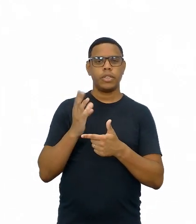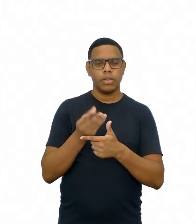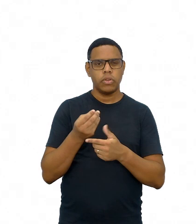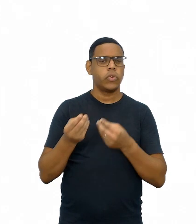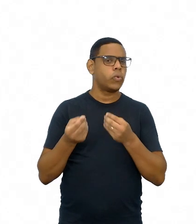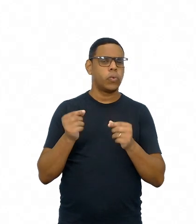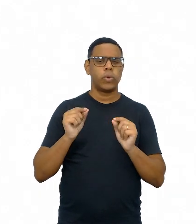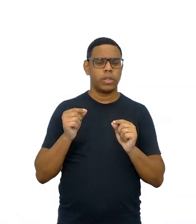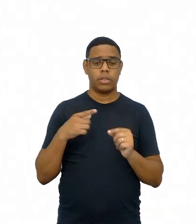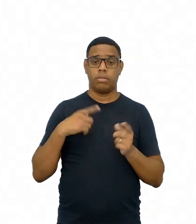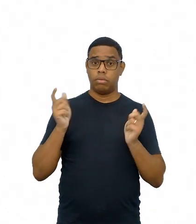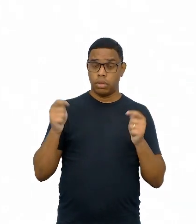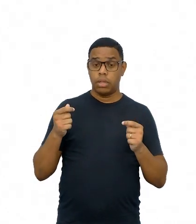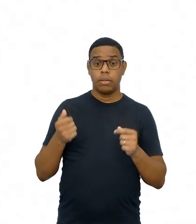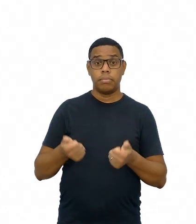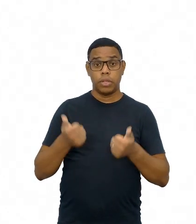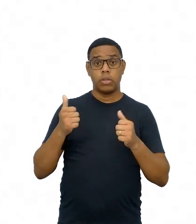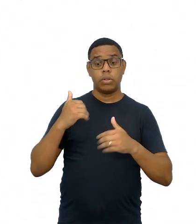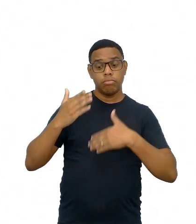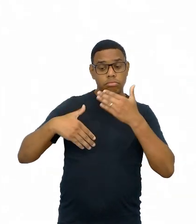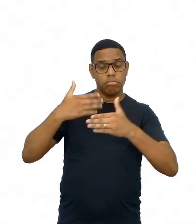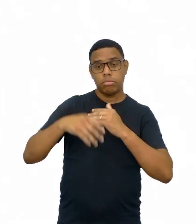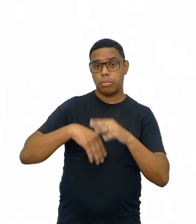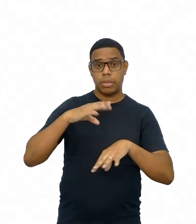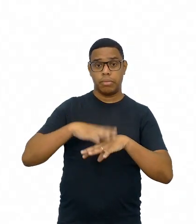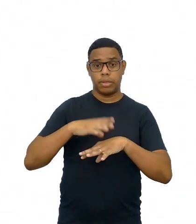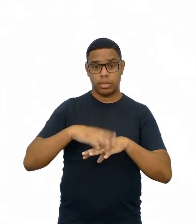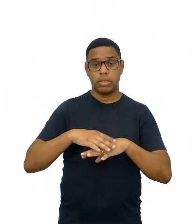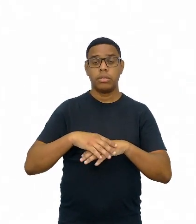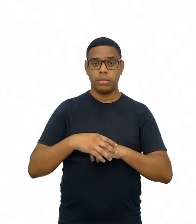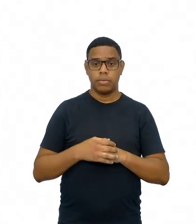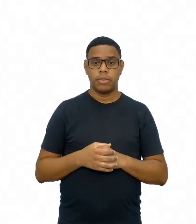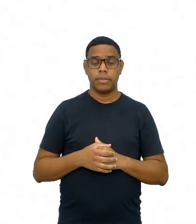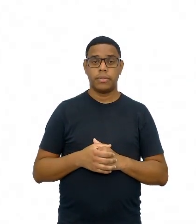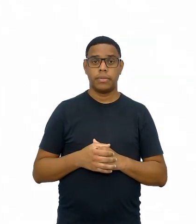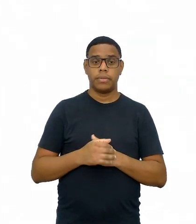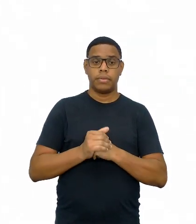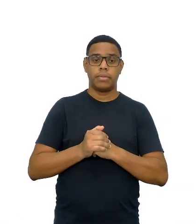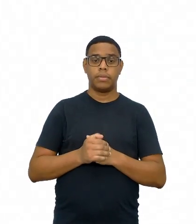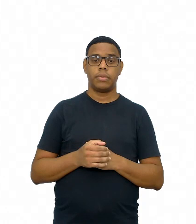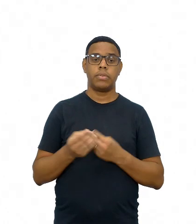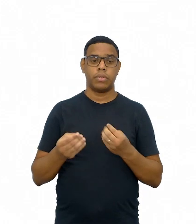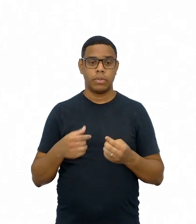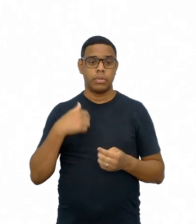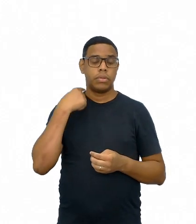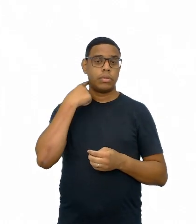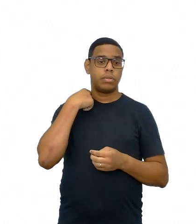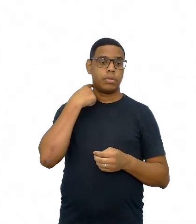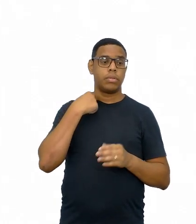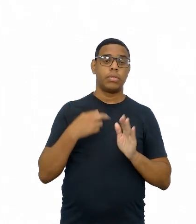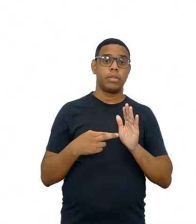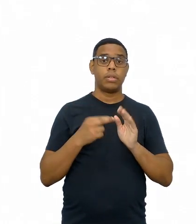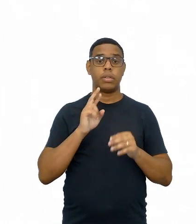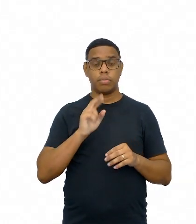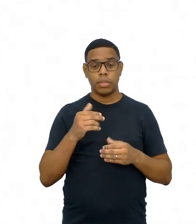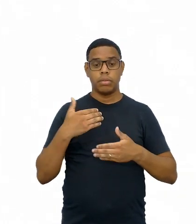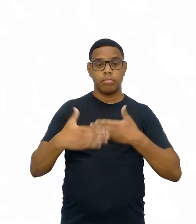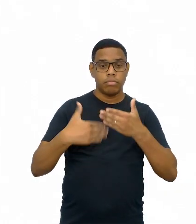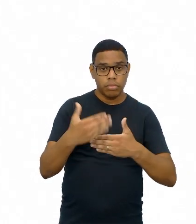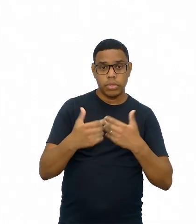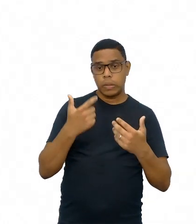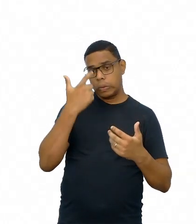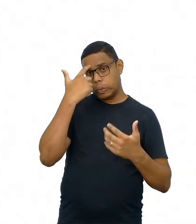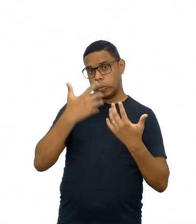Então, a álgebra, ela potencializa o desenvolvimento da matemática. Ideia de representar e desenvolver